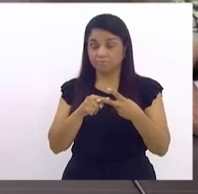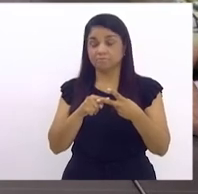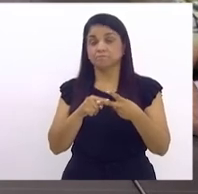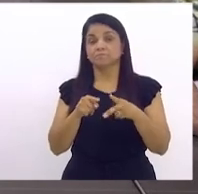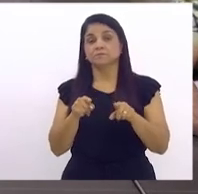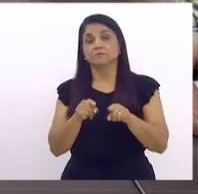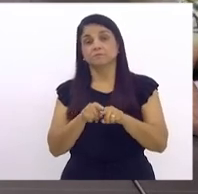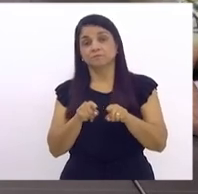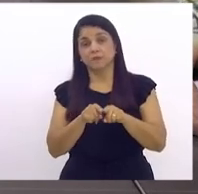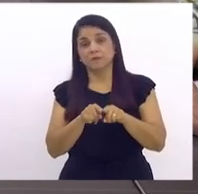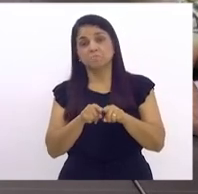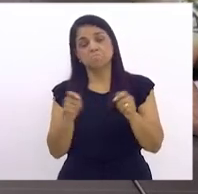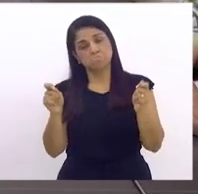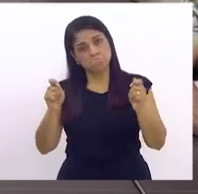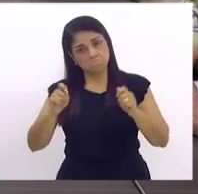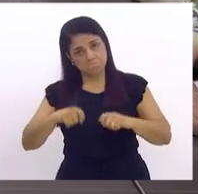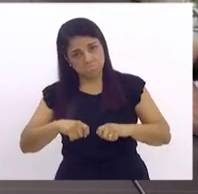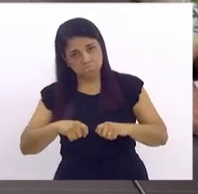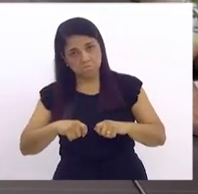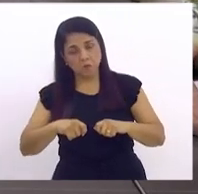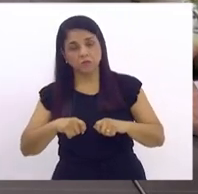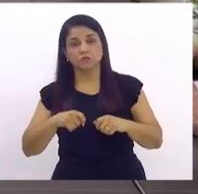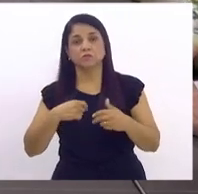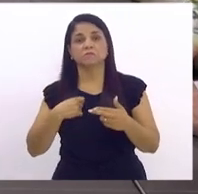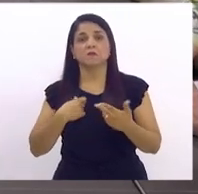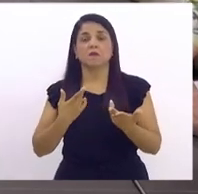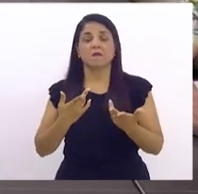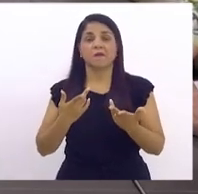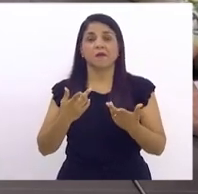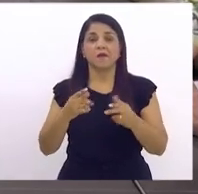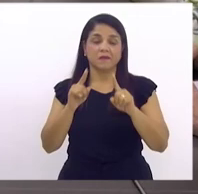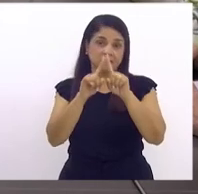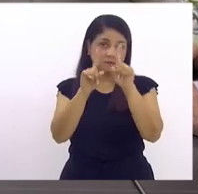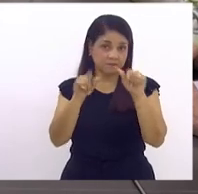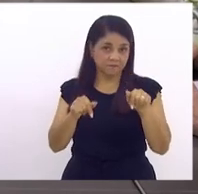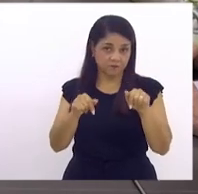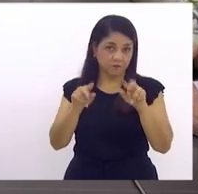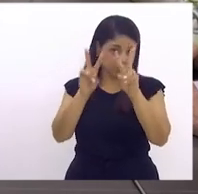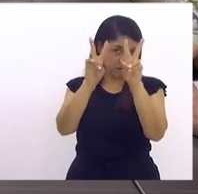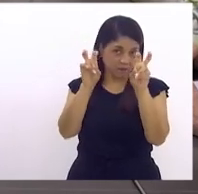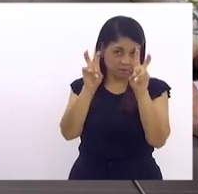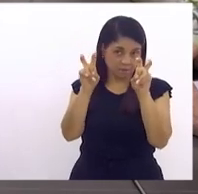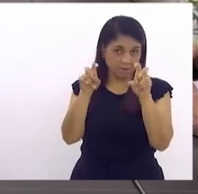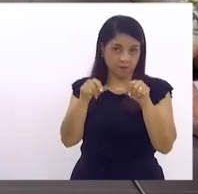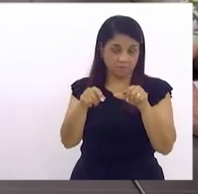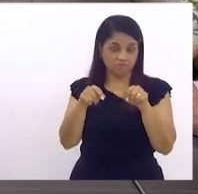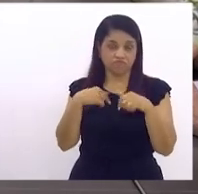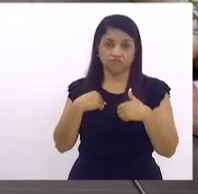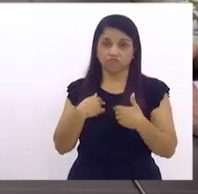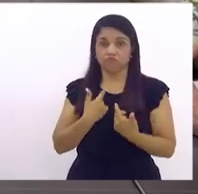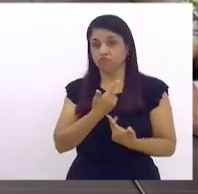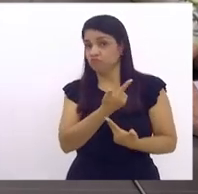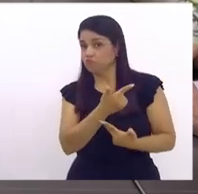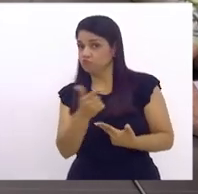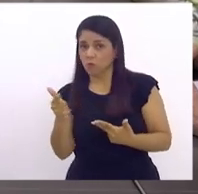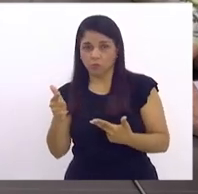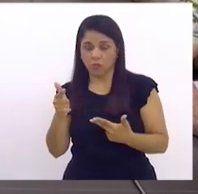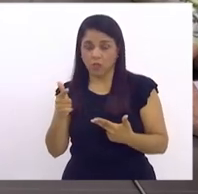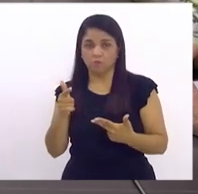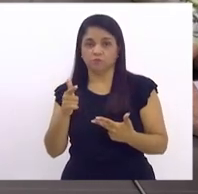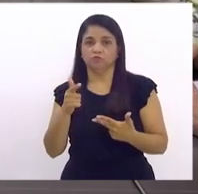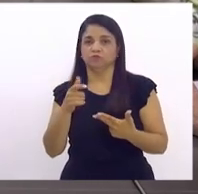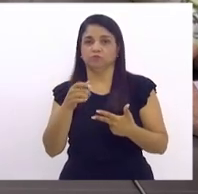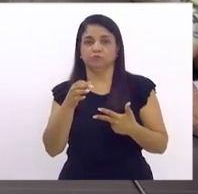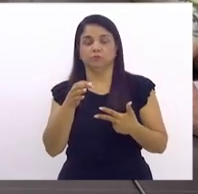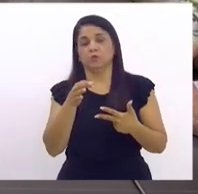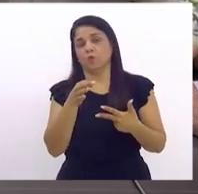que a gente pode pacificar que as questões relacionadas a servidor público, que nós não temos competência originária para legislar